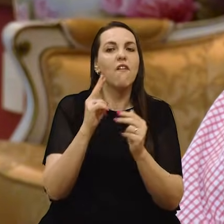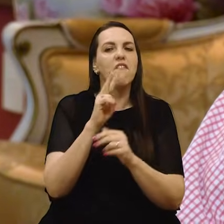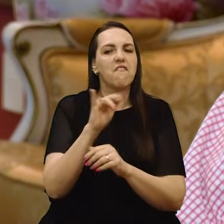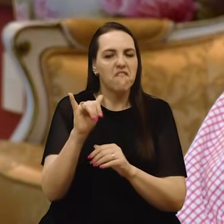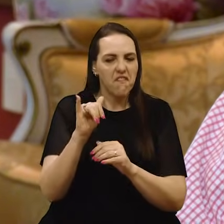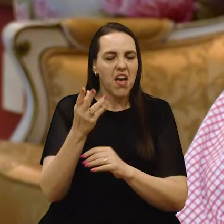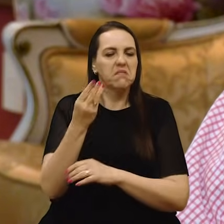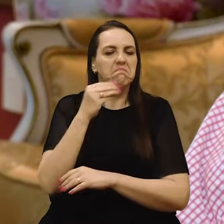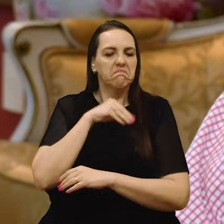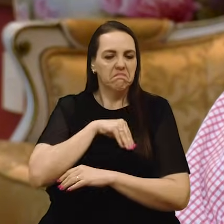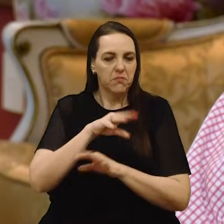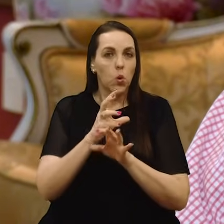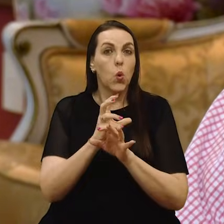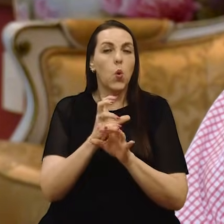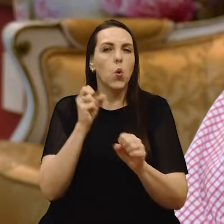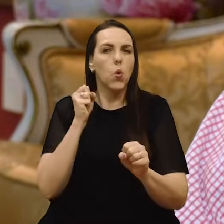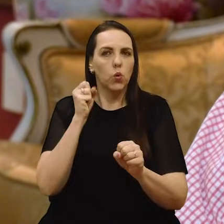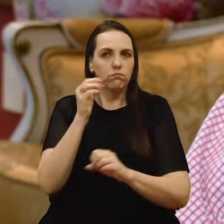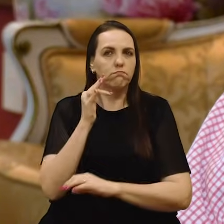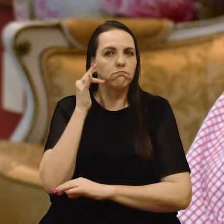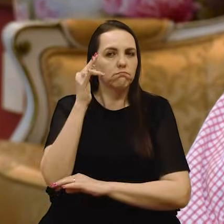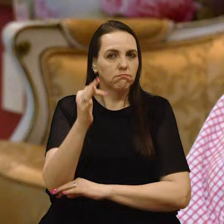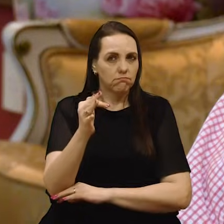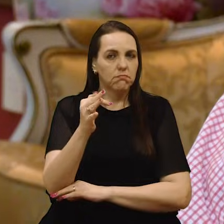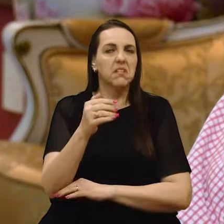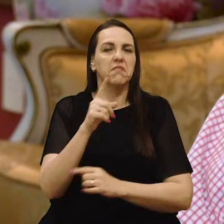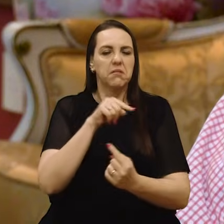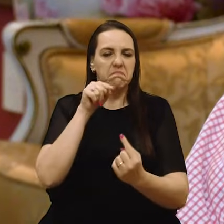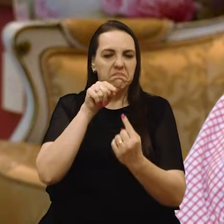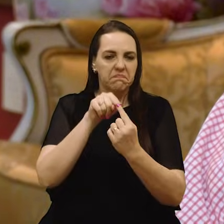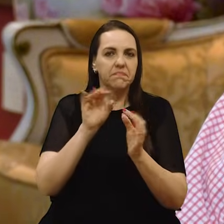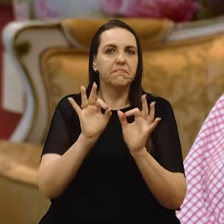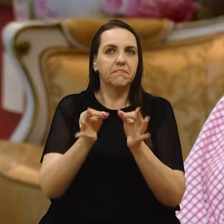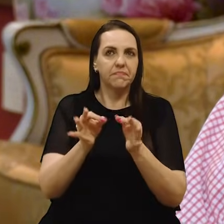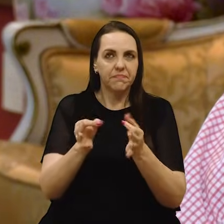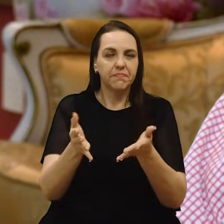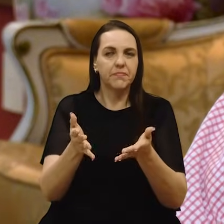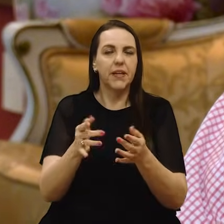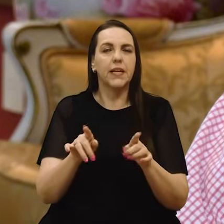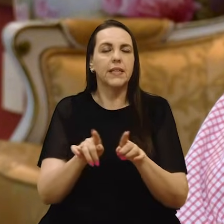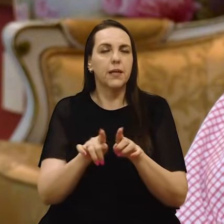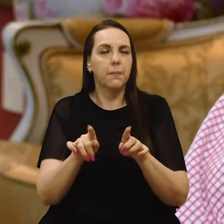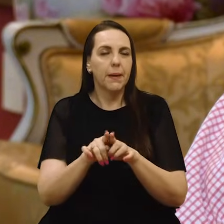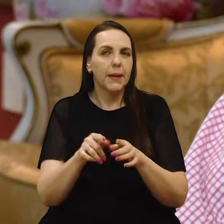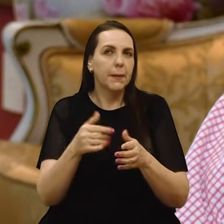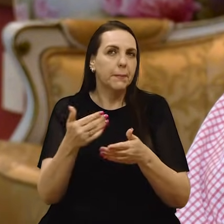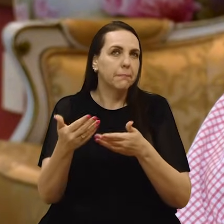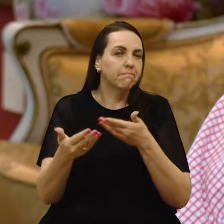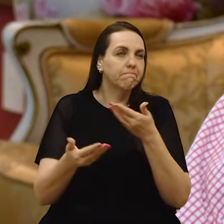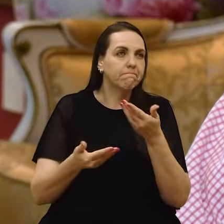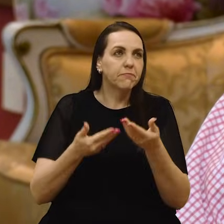ser altamente rentável, vai ser altamente conveniente e vai ser